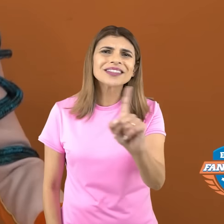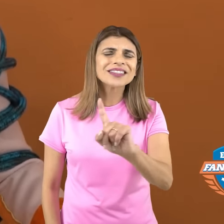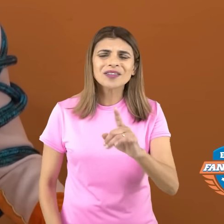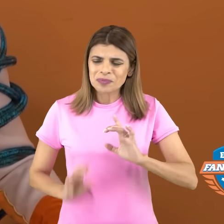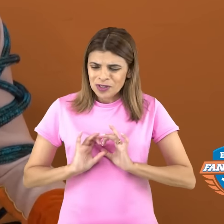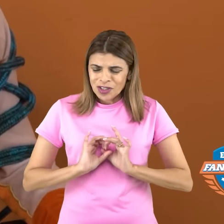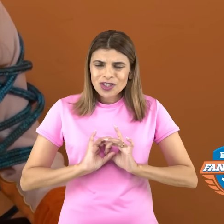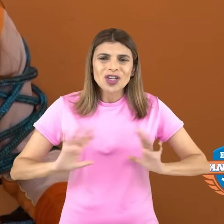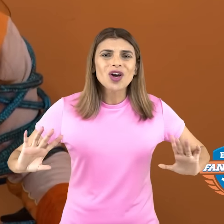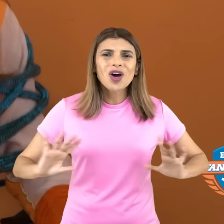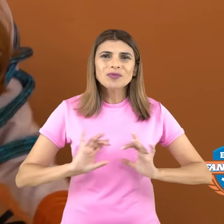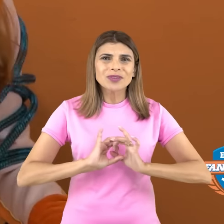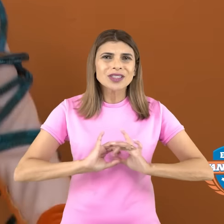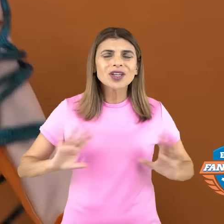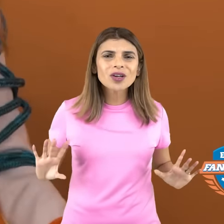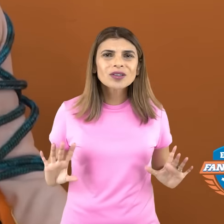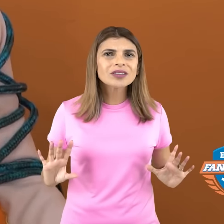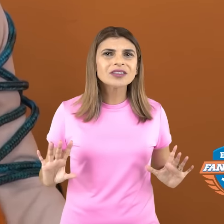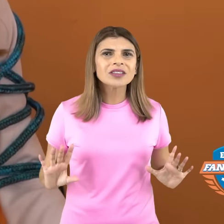me soltem!